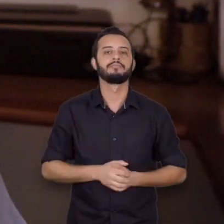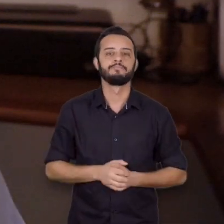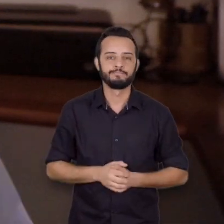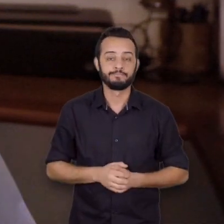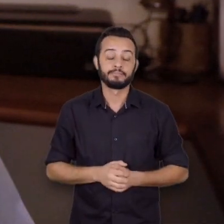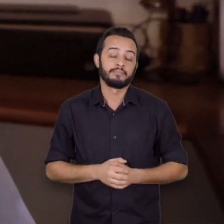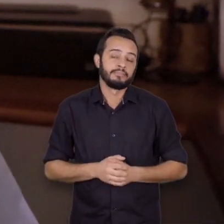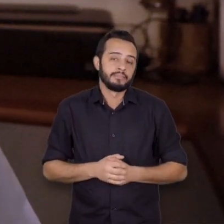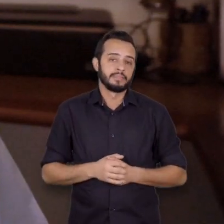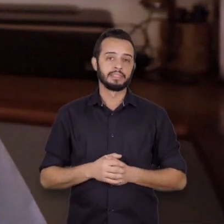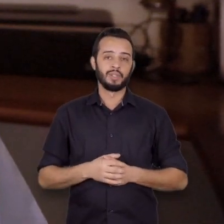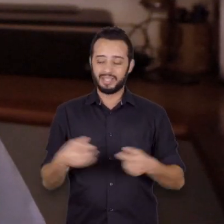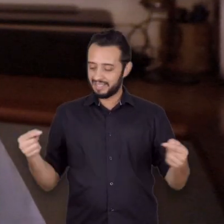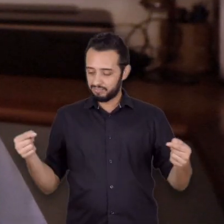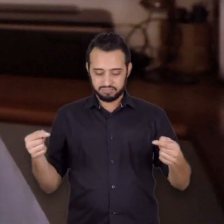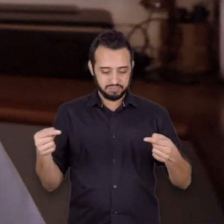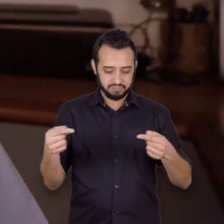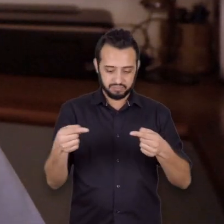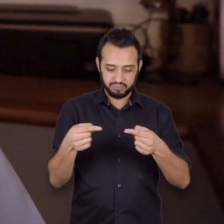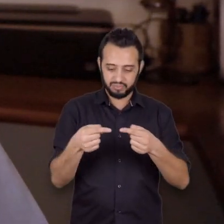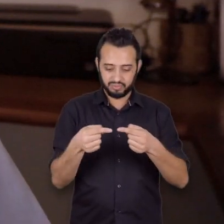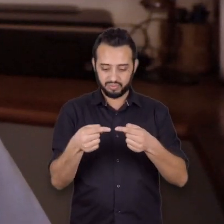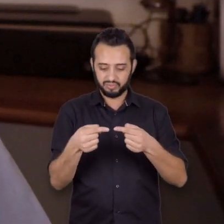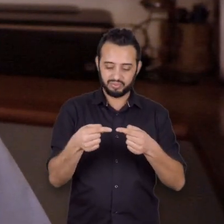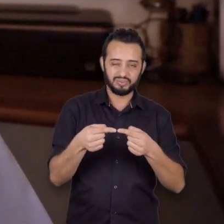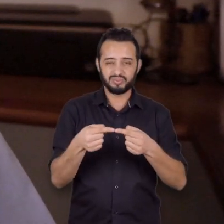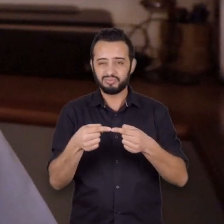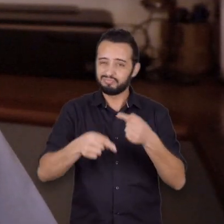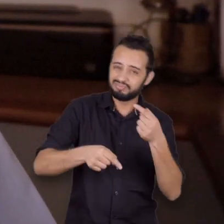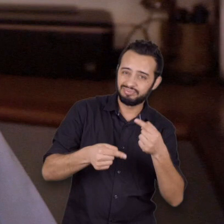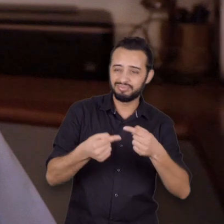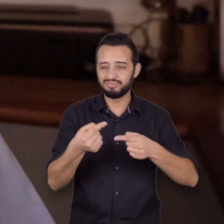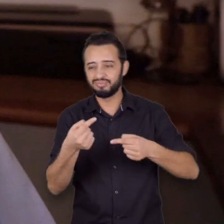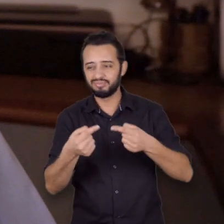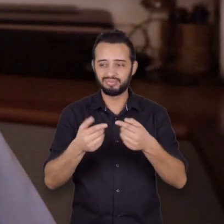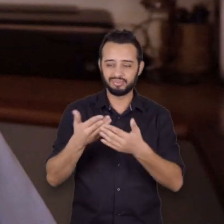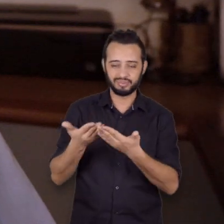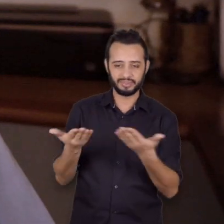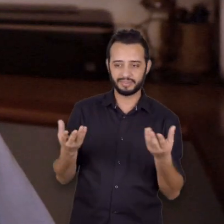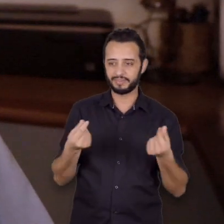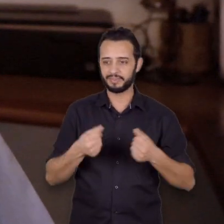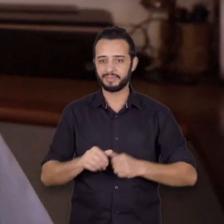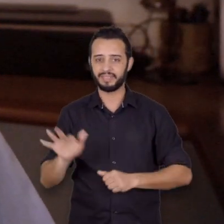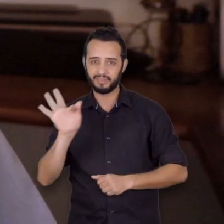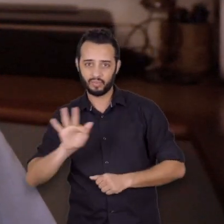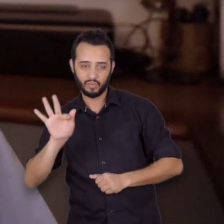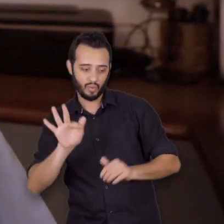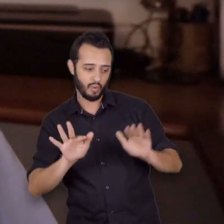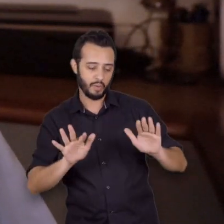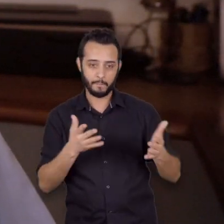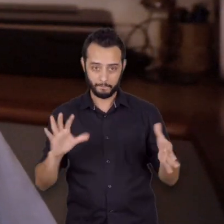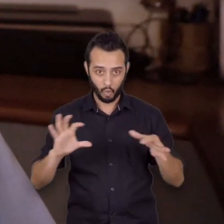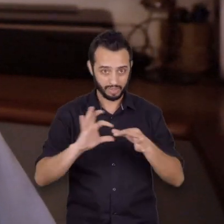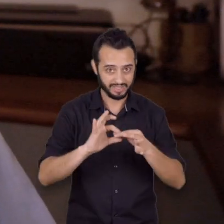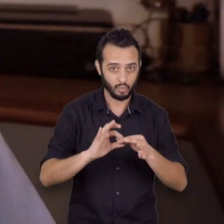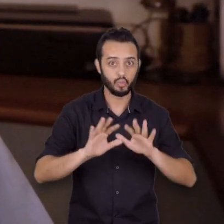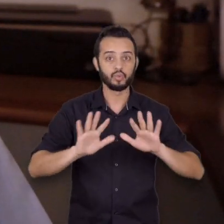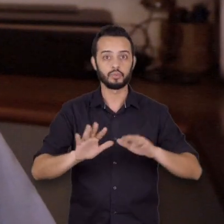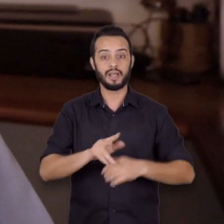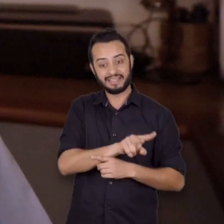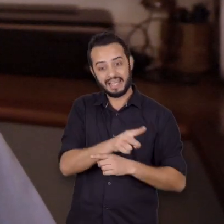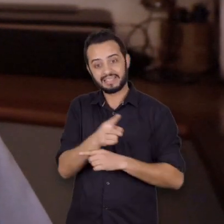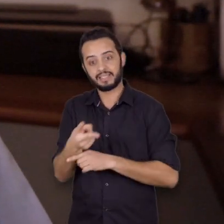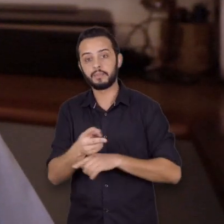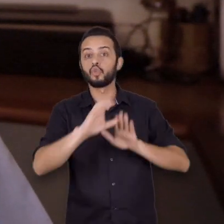usando esse material. Esse casamento da universidade com a escola pode ser extremamente útil nessa produção,